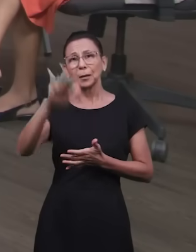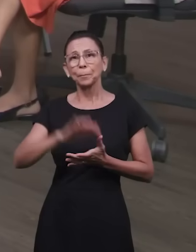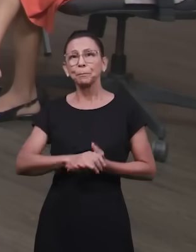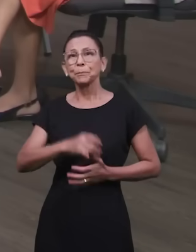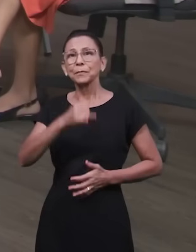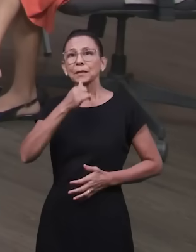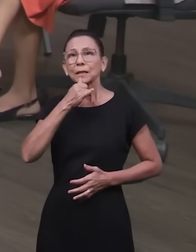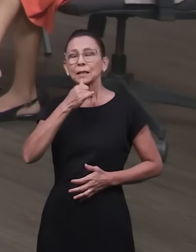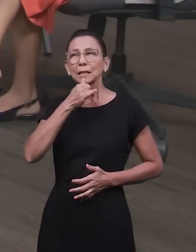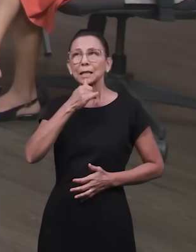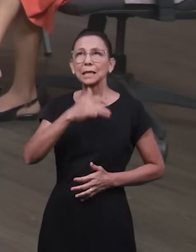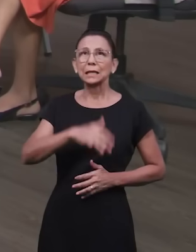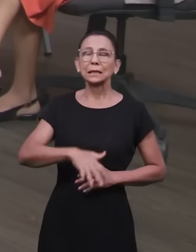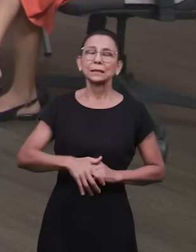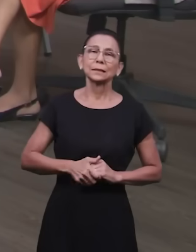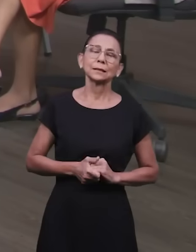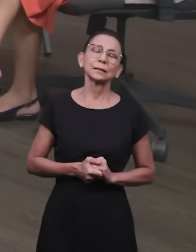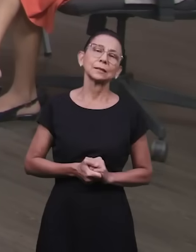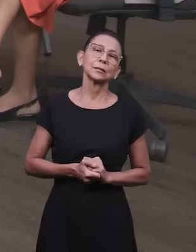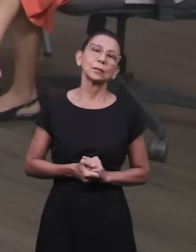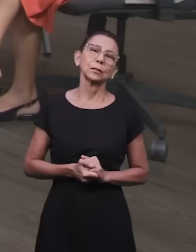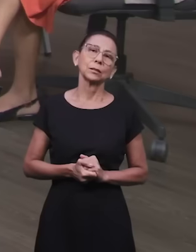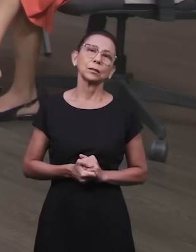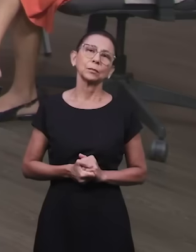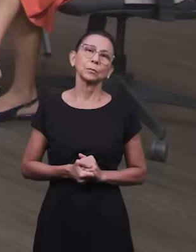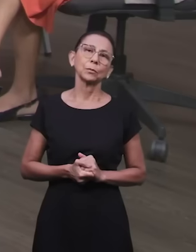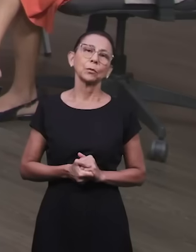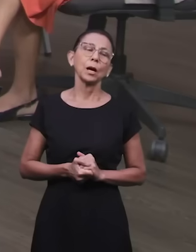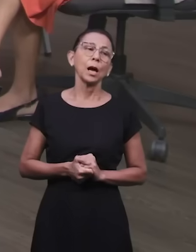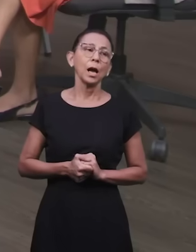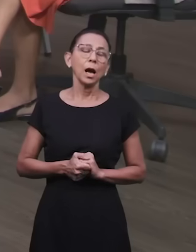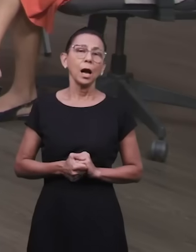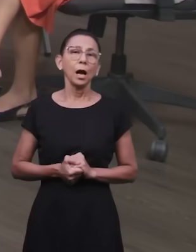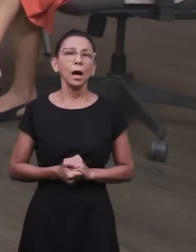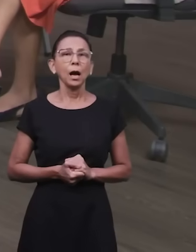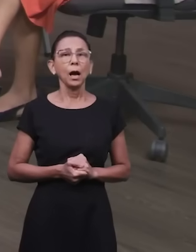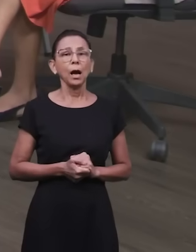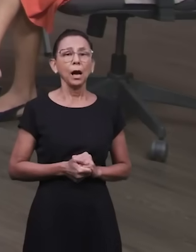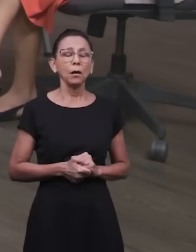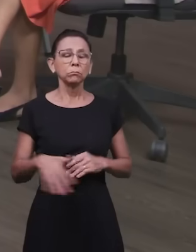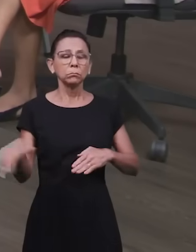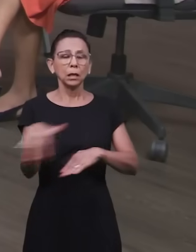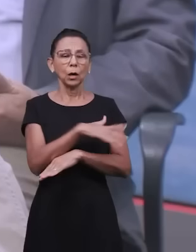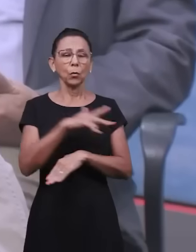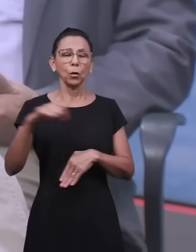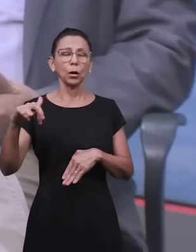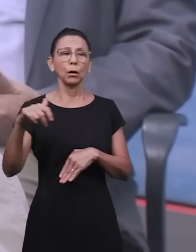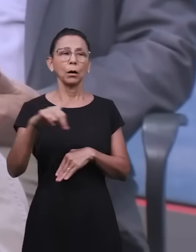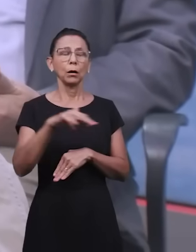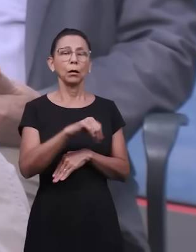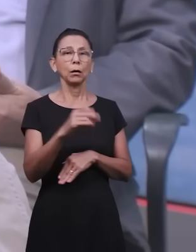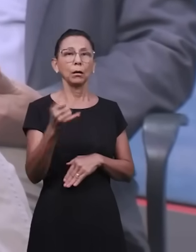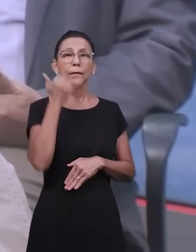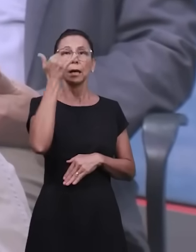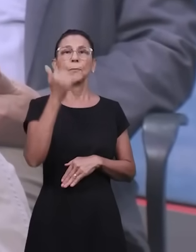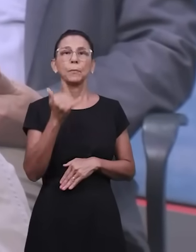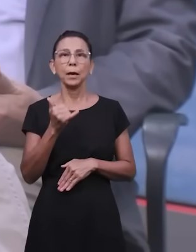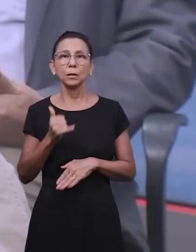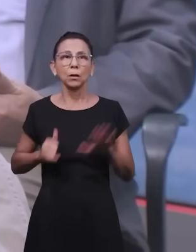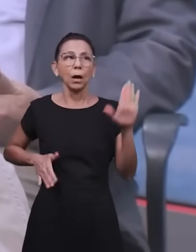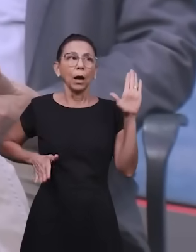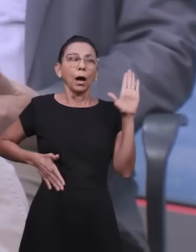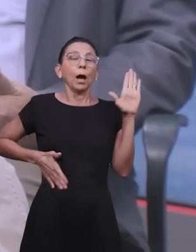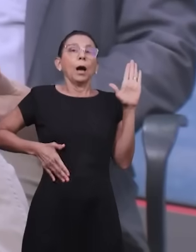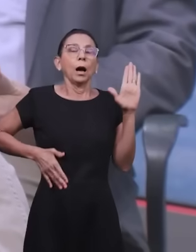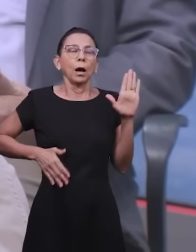exemplo, passei numa rua e sofri um assalto. Toda vez que eu passo naquela rua, eu lembro desse evento e aquilo me